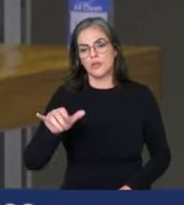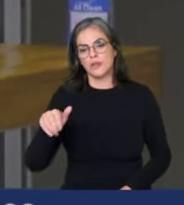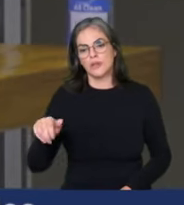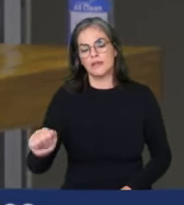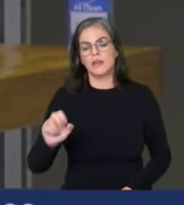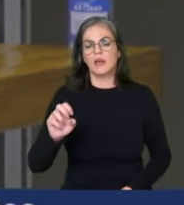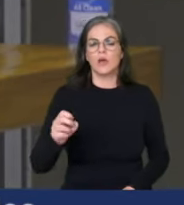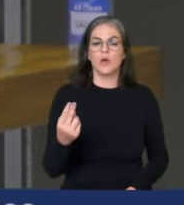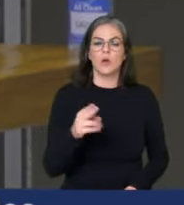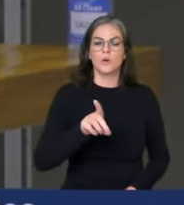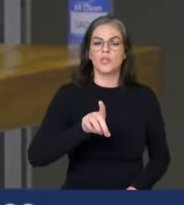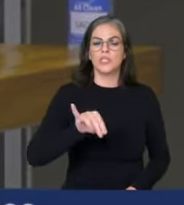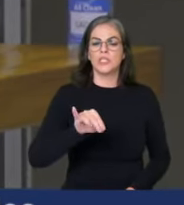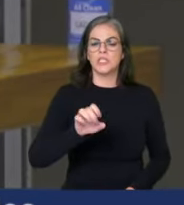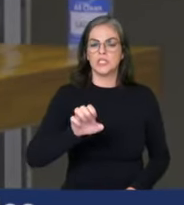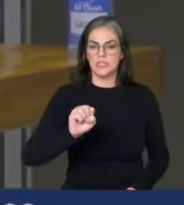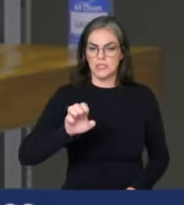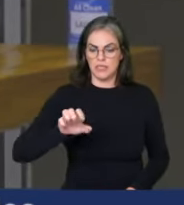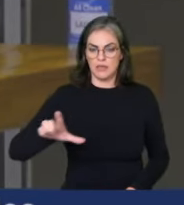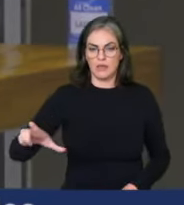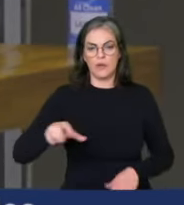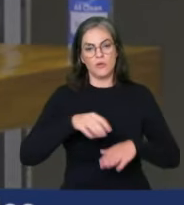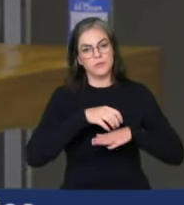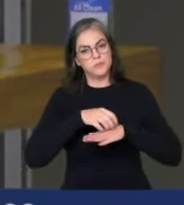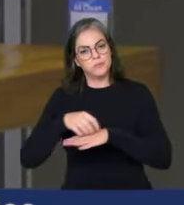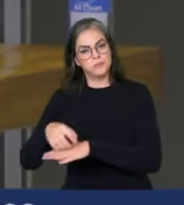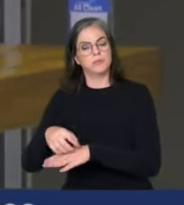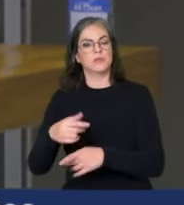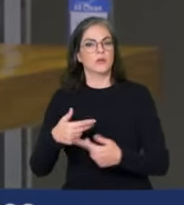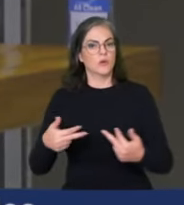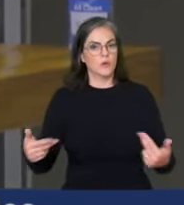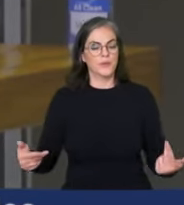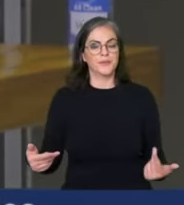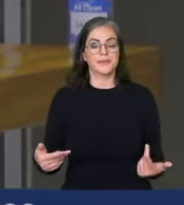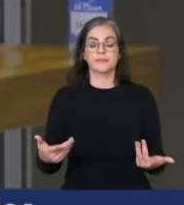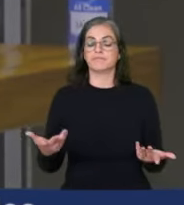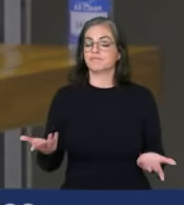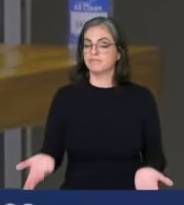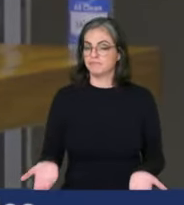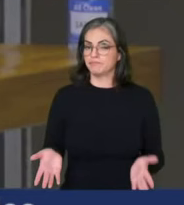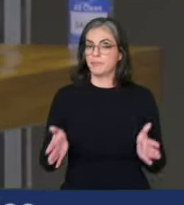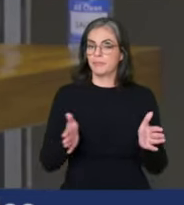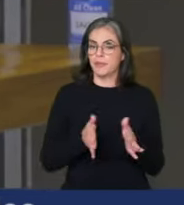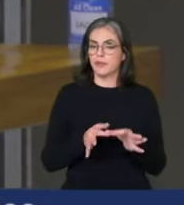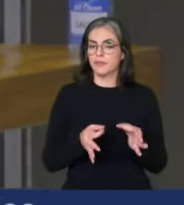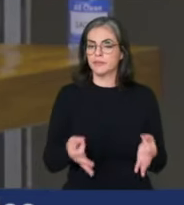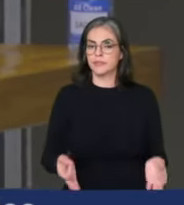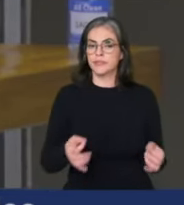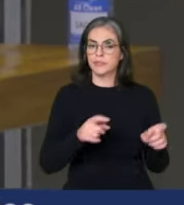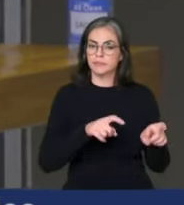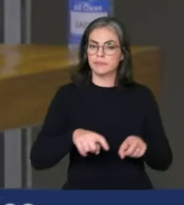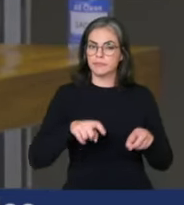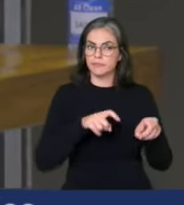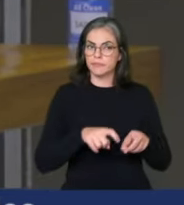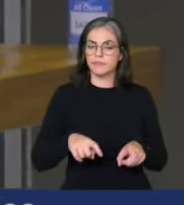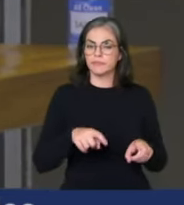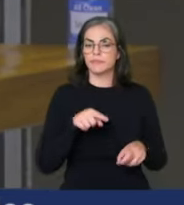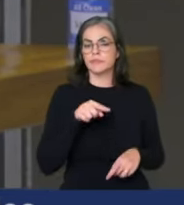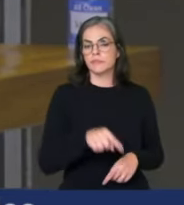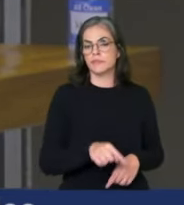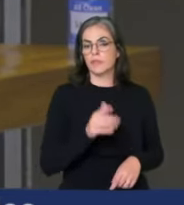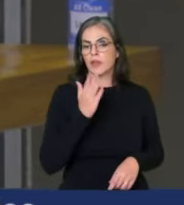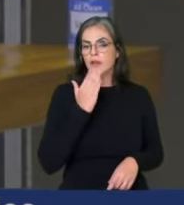parte produtiva. E é essa economia desses pequenos agricultores que garante a merenda em muitos